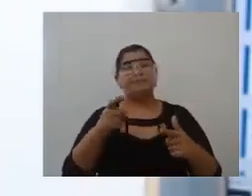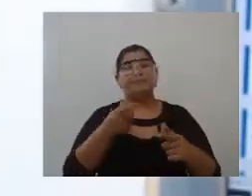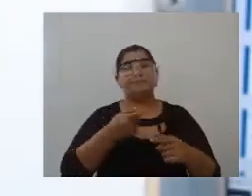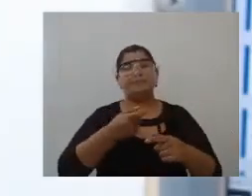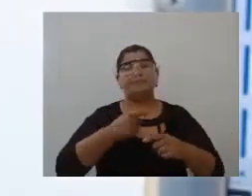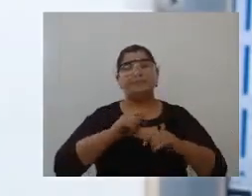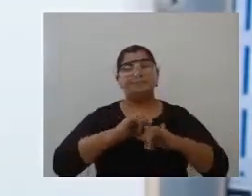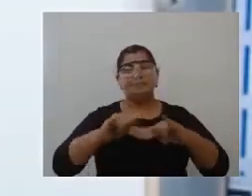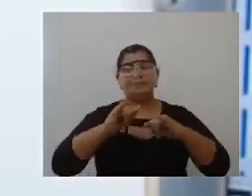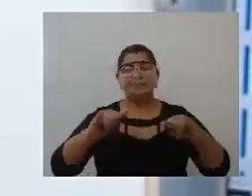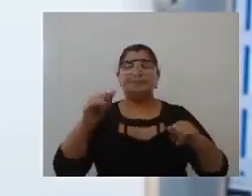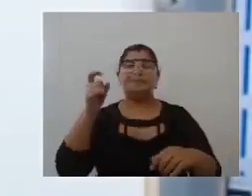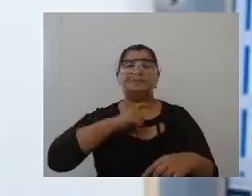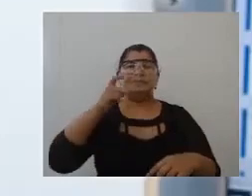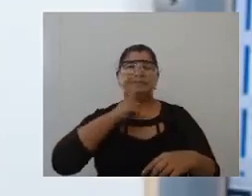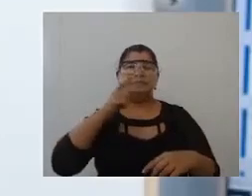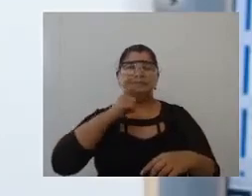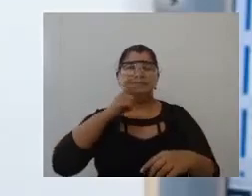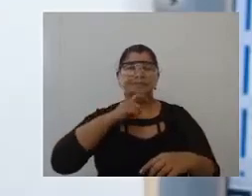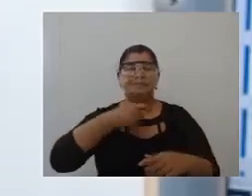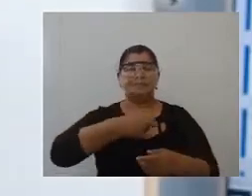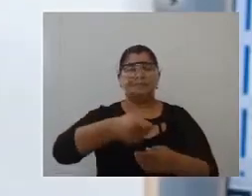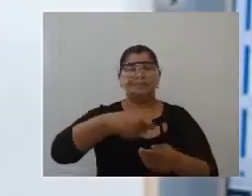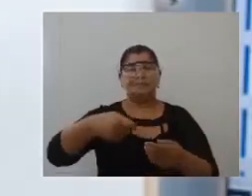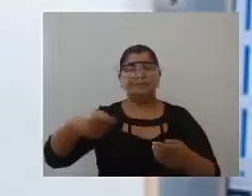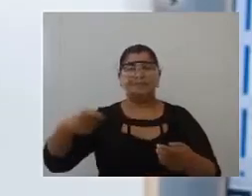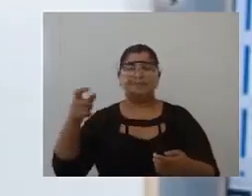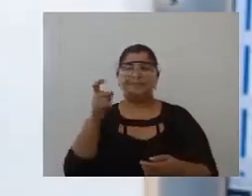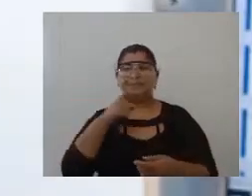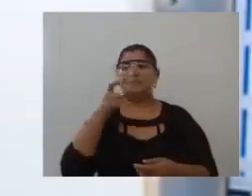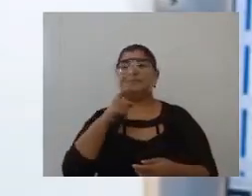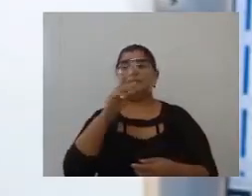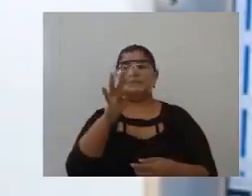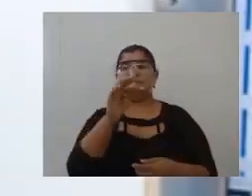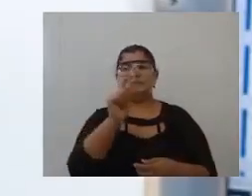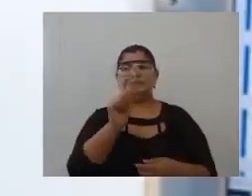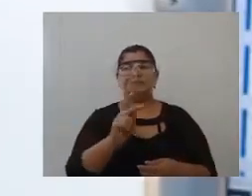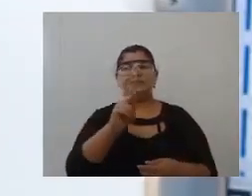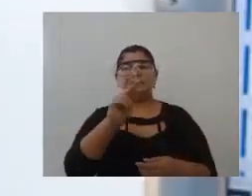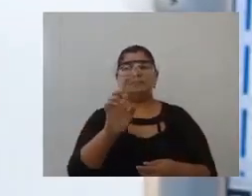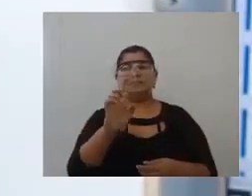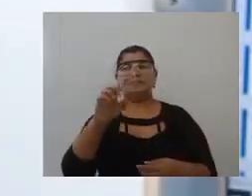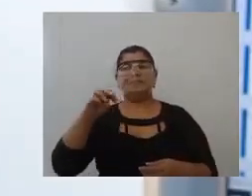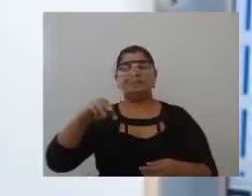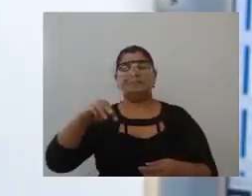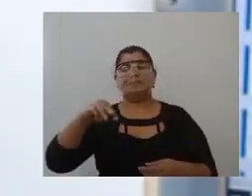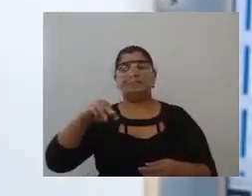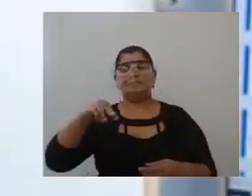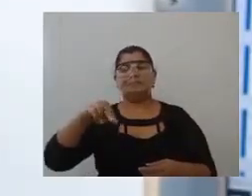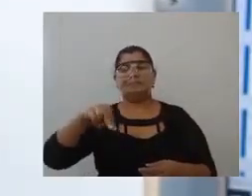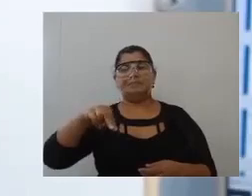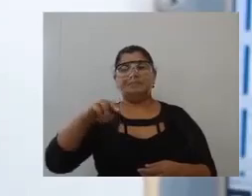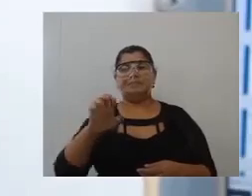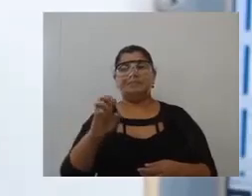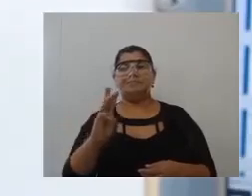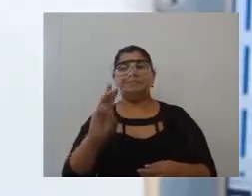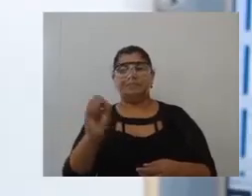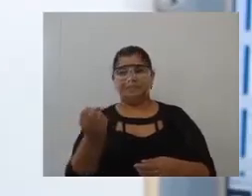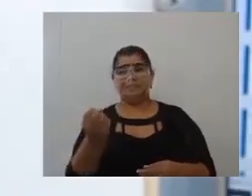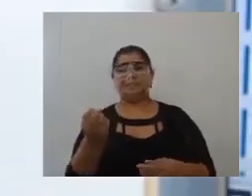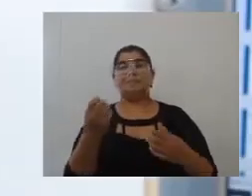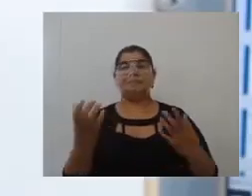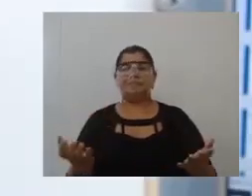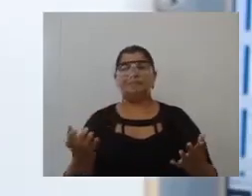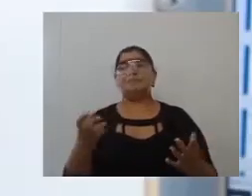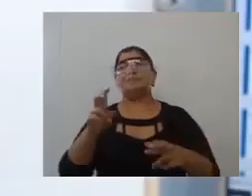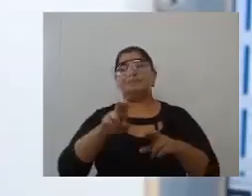news. Então vamos ter muito cuidado com o uso do celular, uso das redes sociais de uma maneira geral. Eu estou